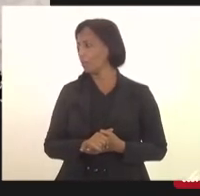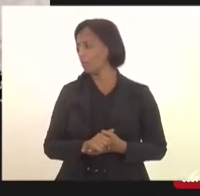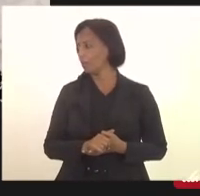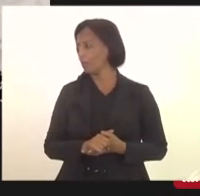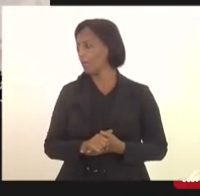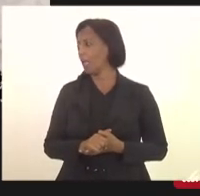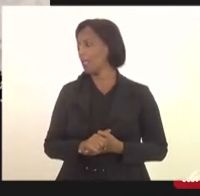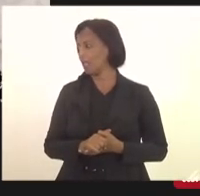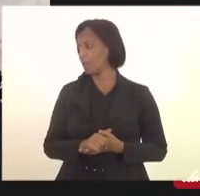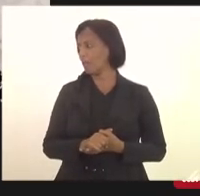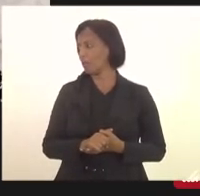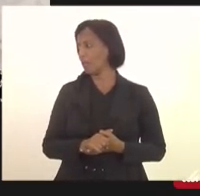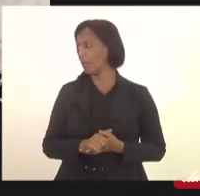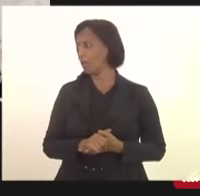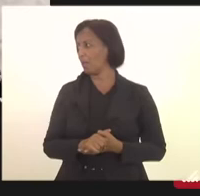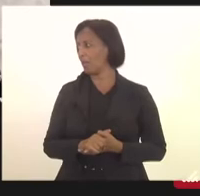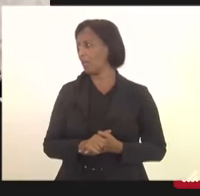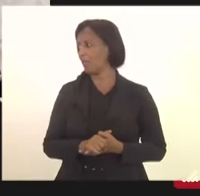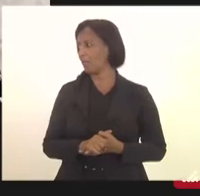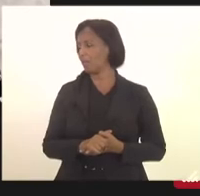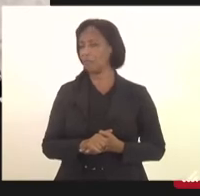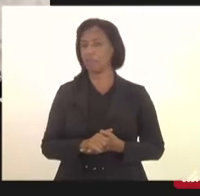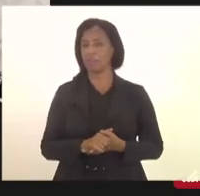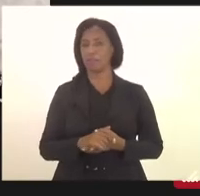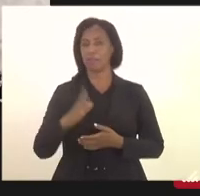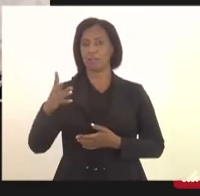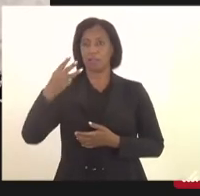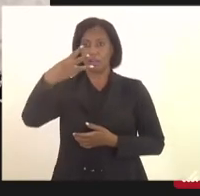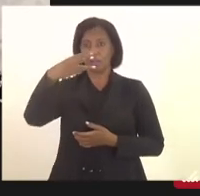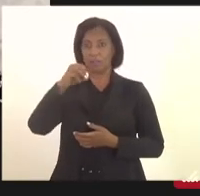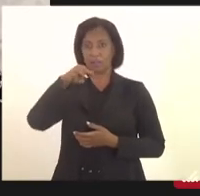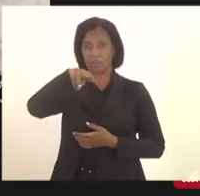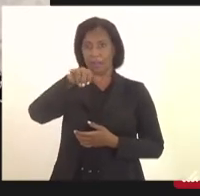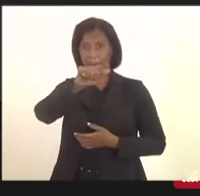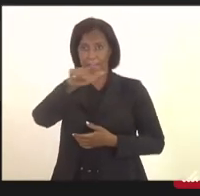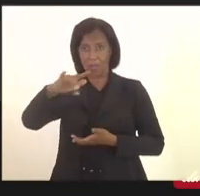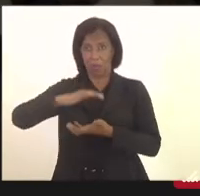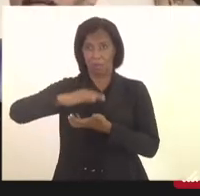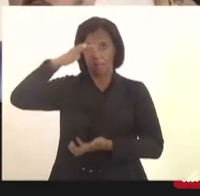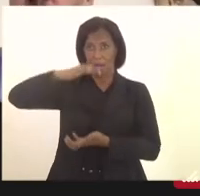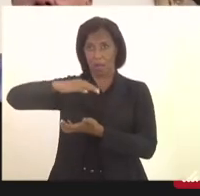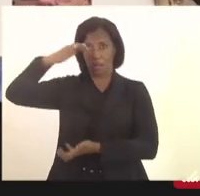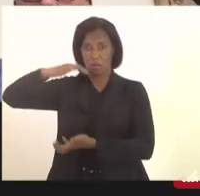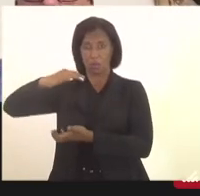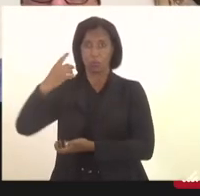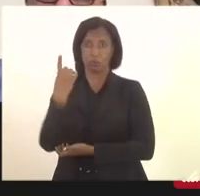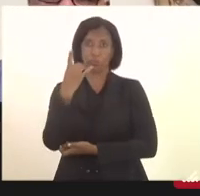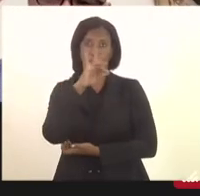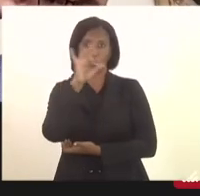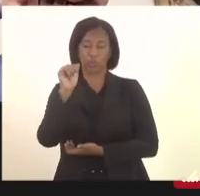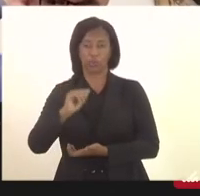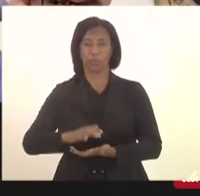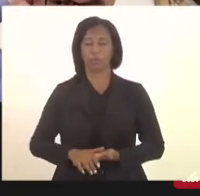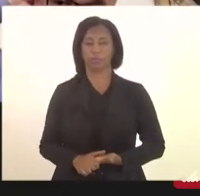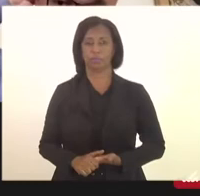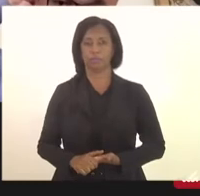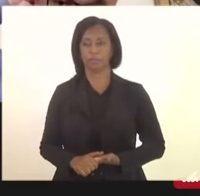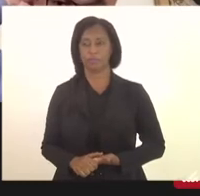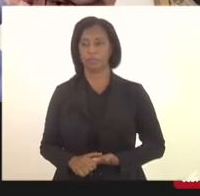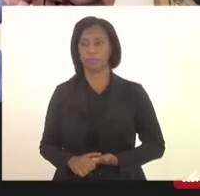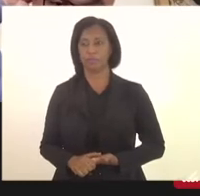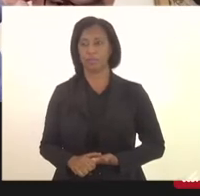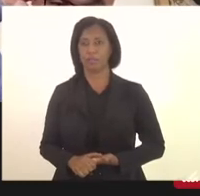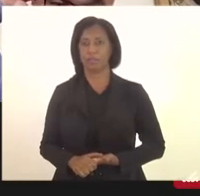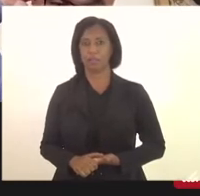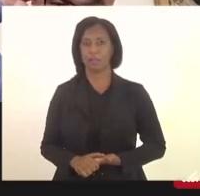são 10%. Então, grosso modo, 30 mil barris por dia. Perfeito. 30 mil barris por dia.